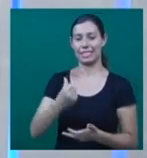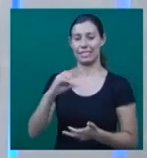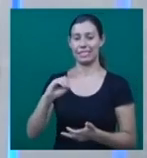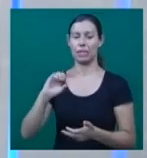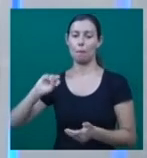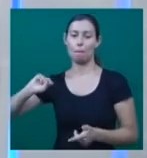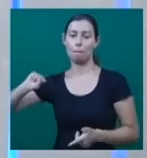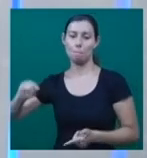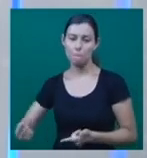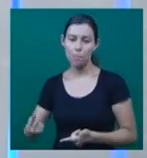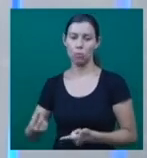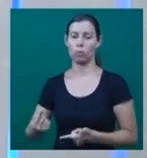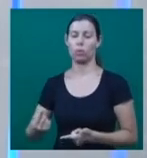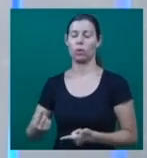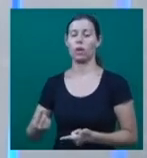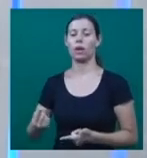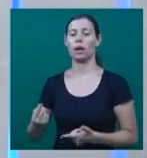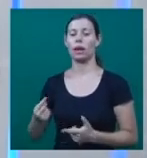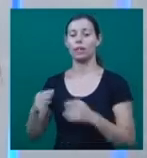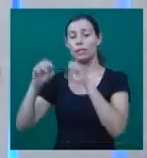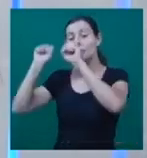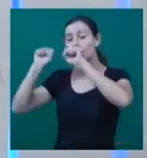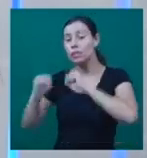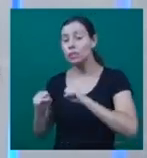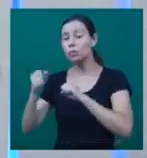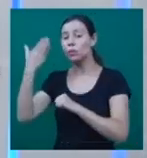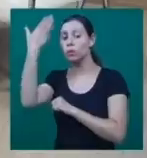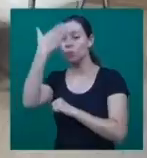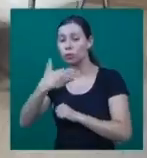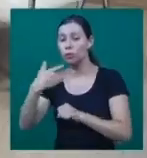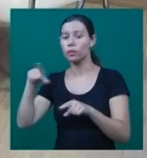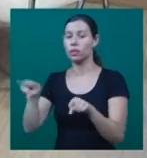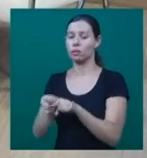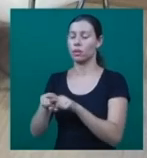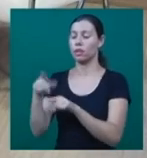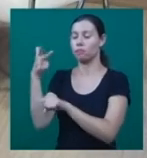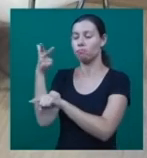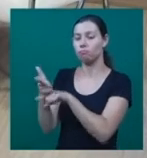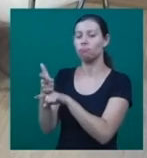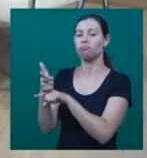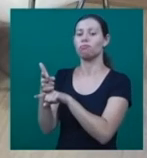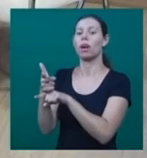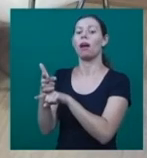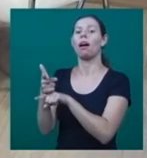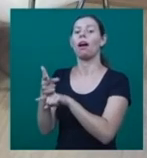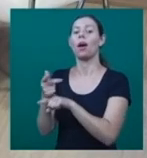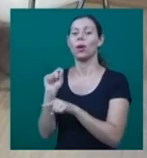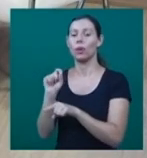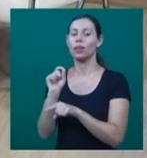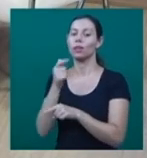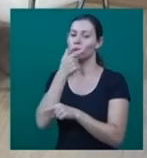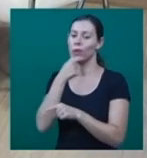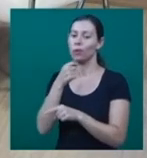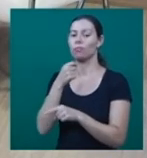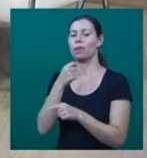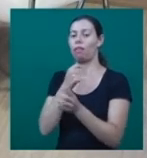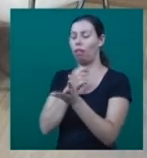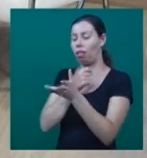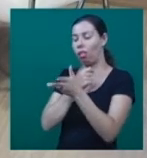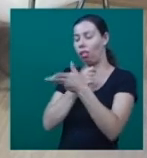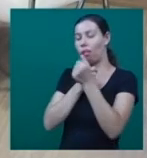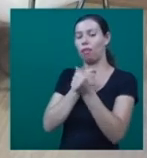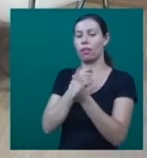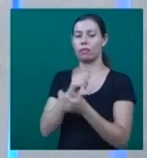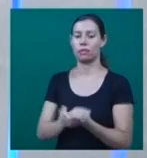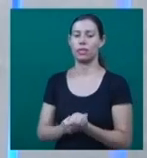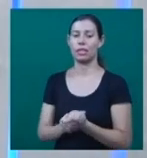conseguiu comprovar com testemunhas e com a gravação interna da empresa. Quando vem a denúncia, vem o fato legitimado, outras pessoas aparecem,